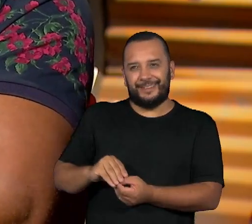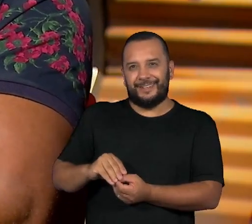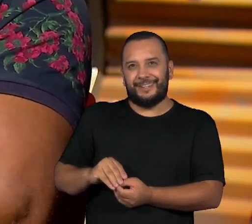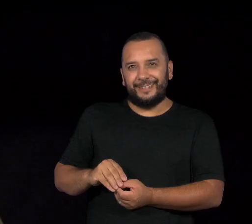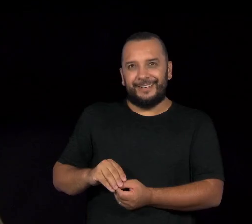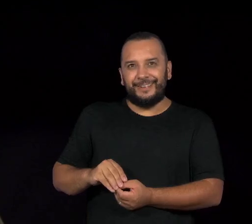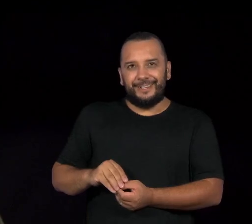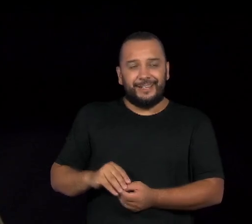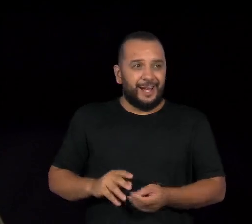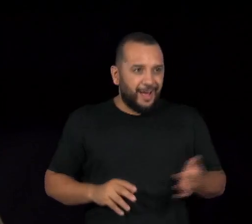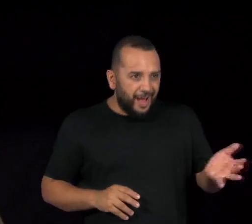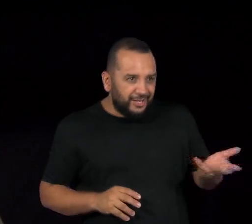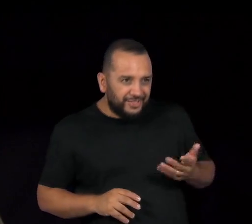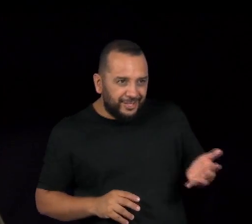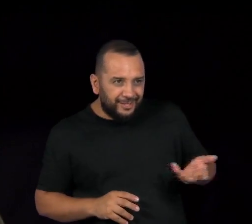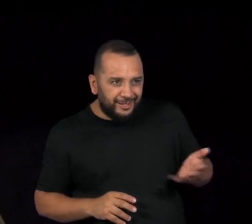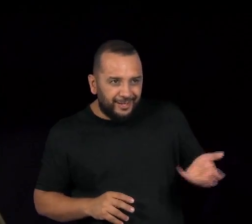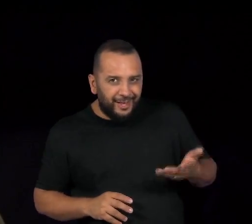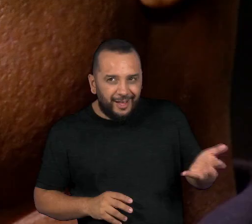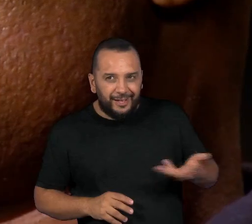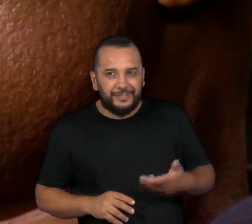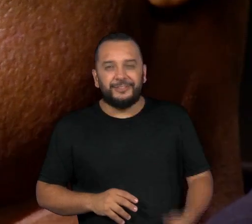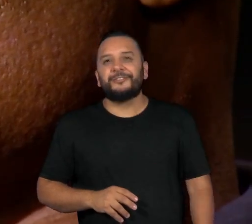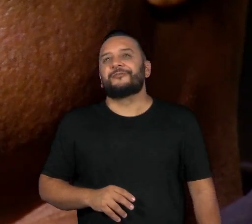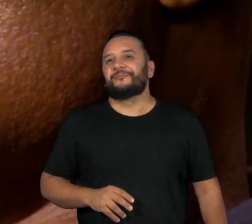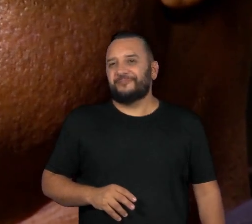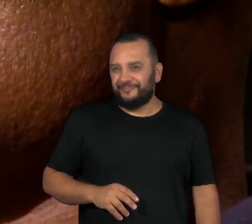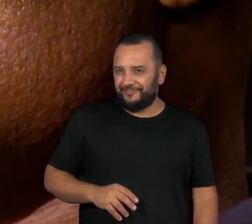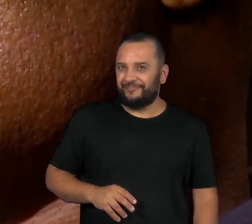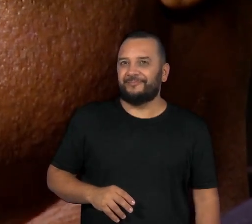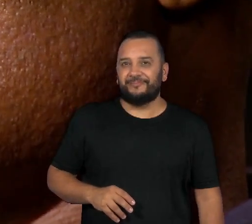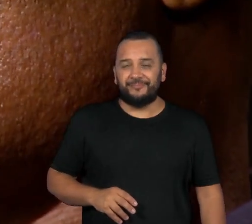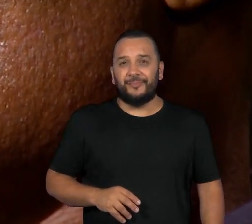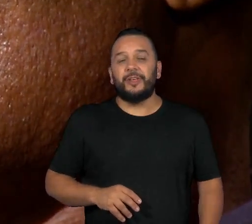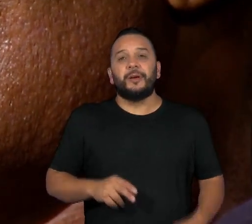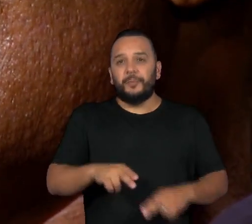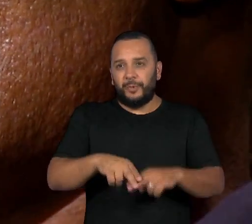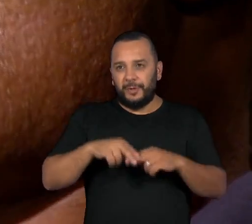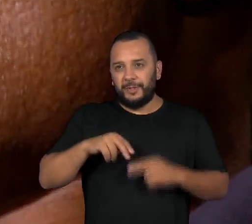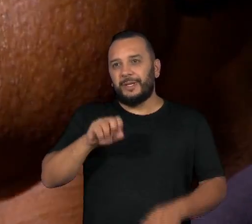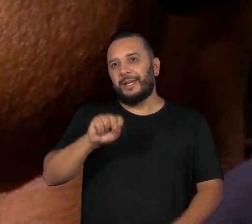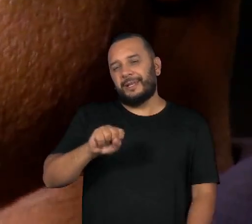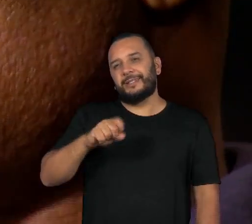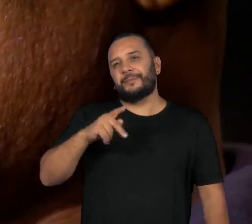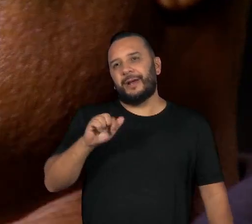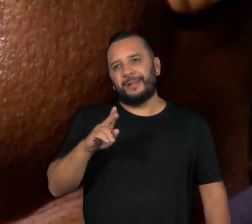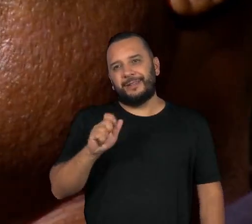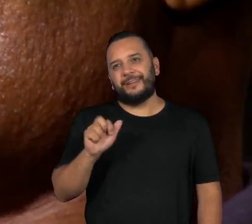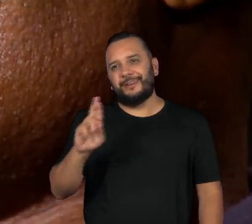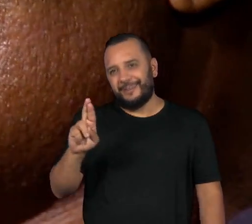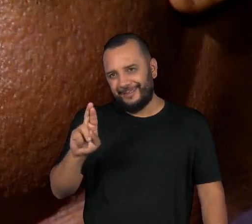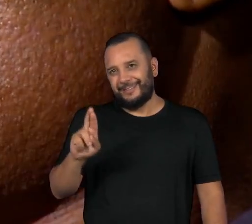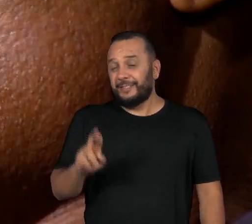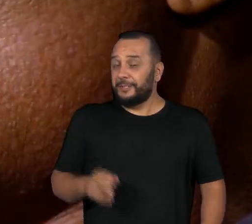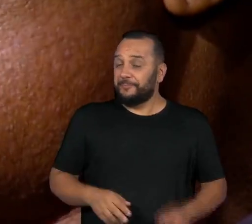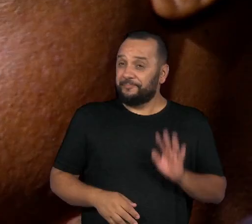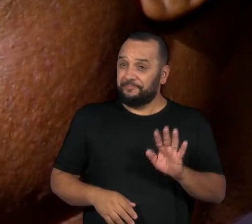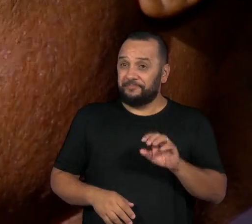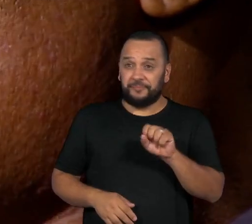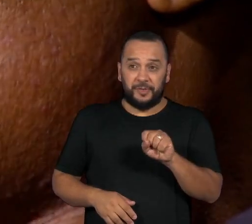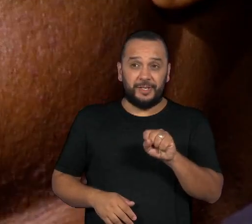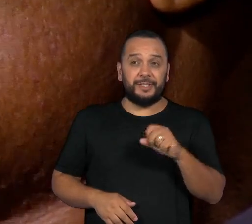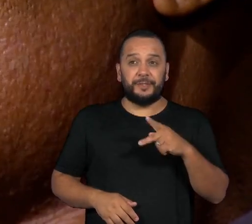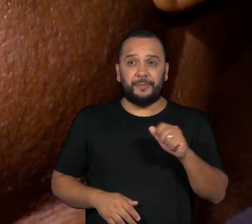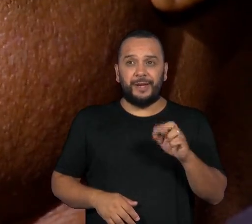E agilidade, né? Impressionante, né? Por isso o Spider? O Spider, mestre,